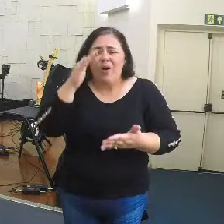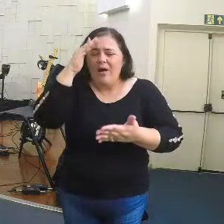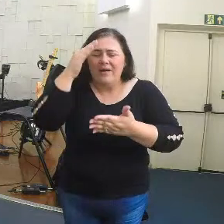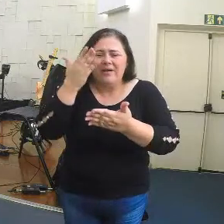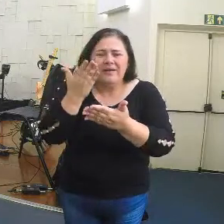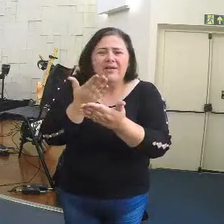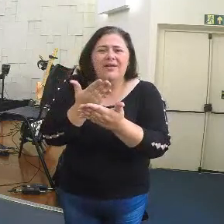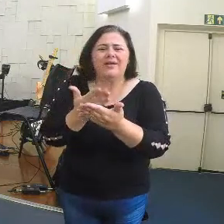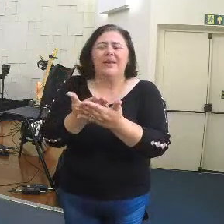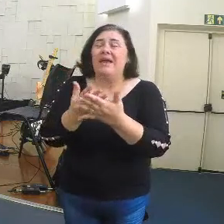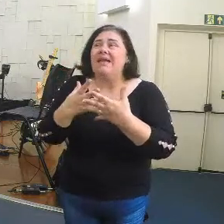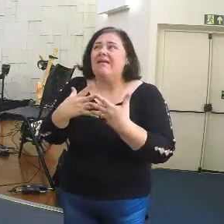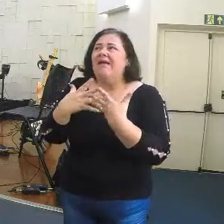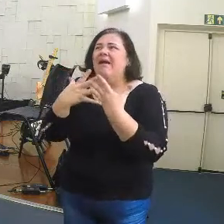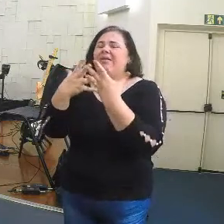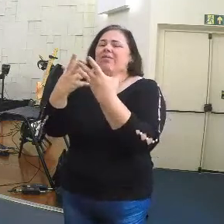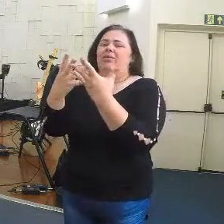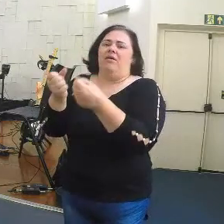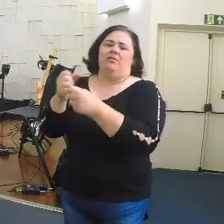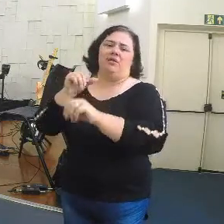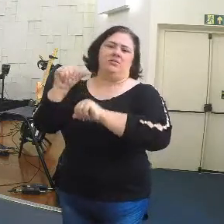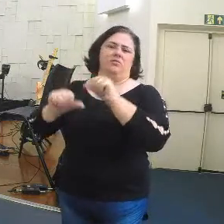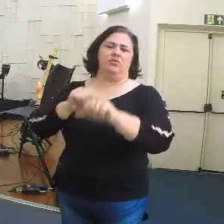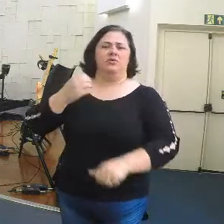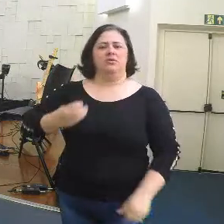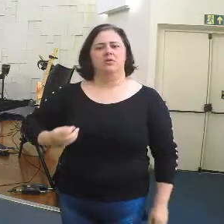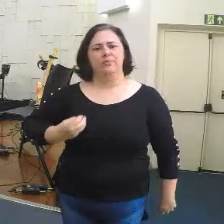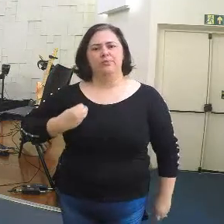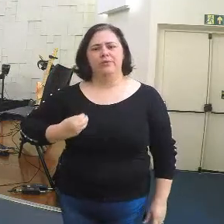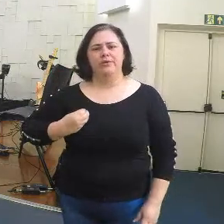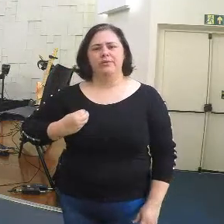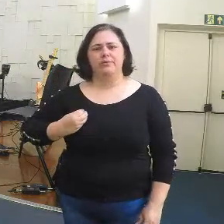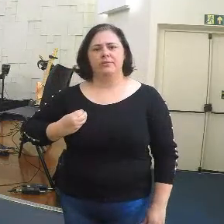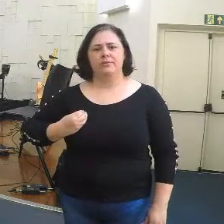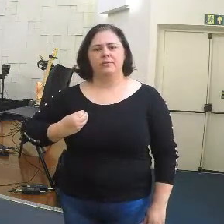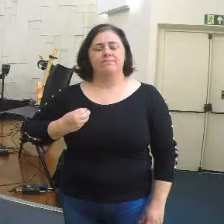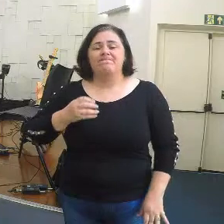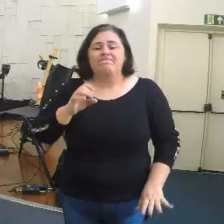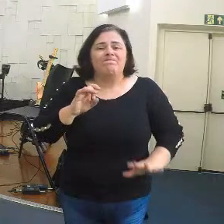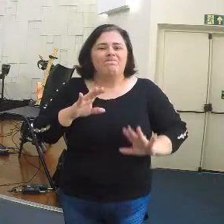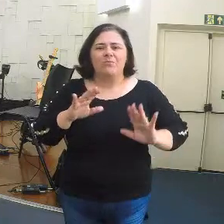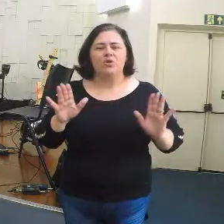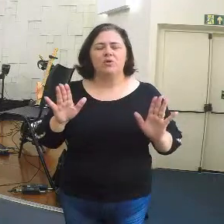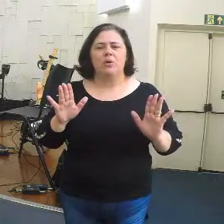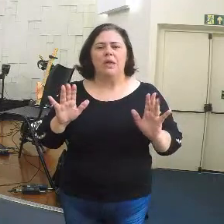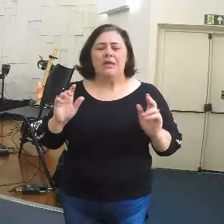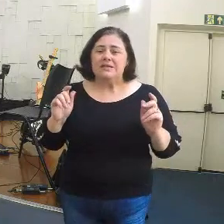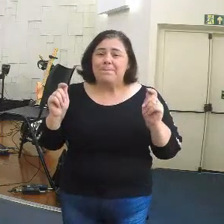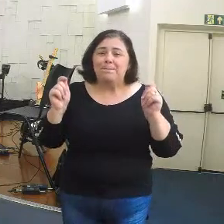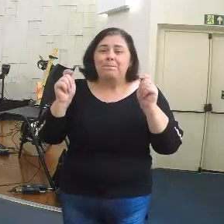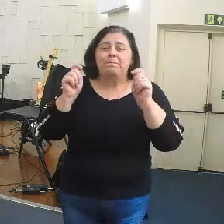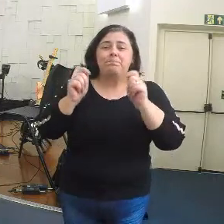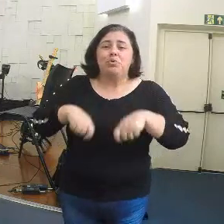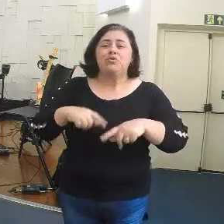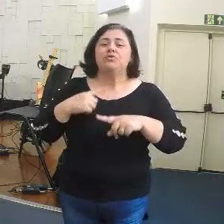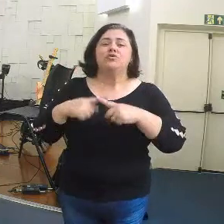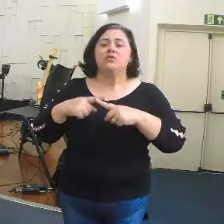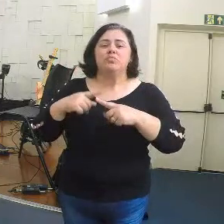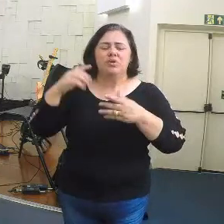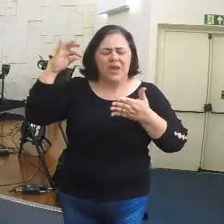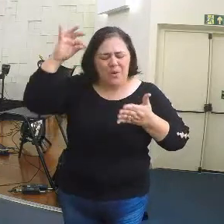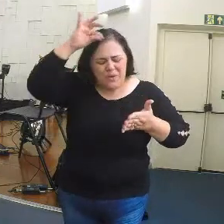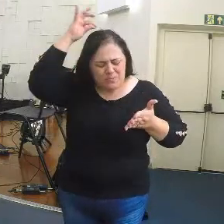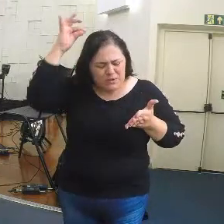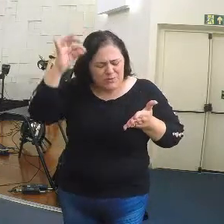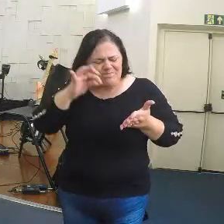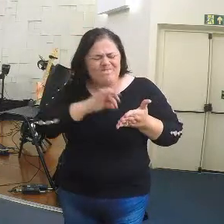pela doação de si, do melhor de si para o outro. É possível através da ação do Espírito Santo, mas nós precisamos